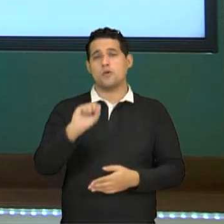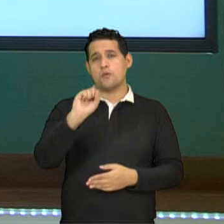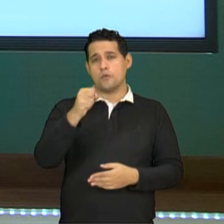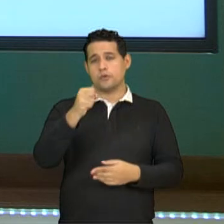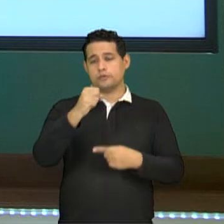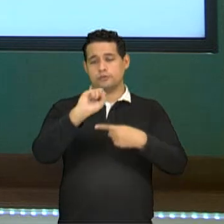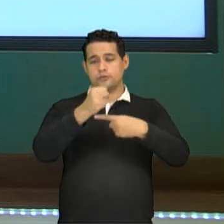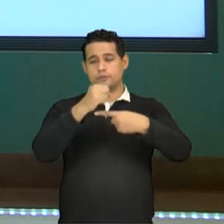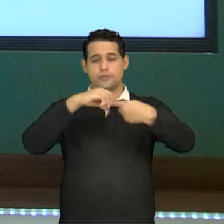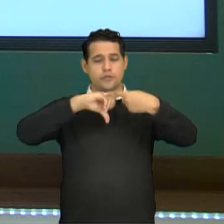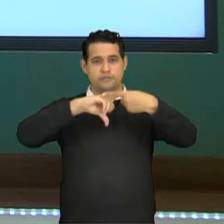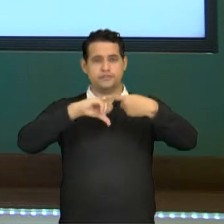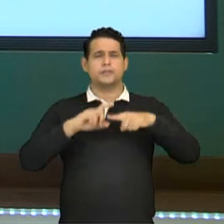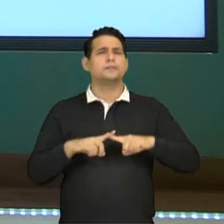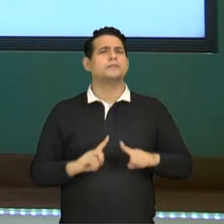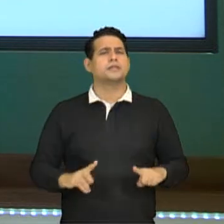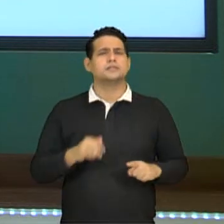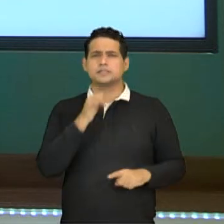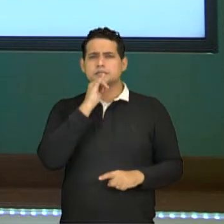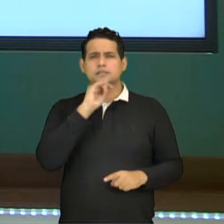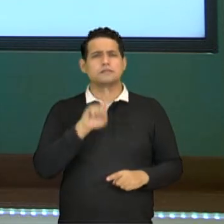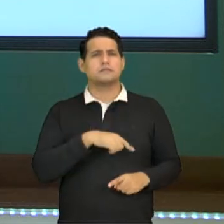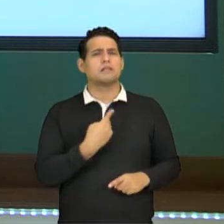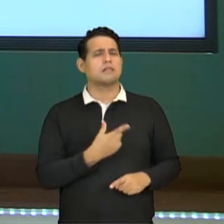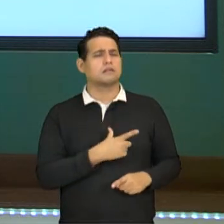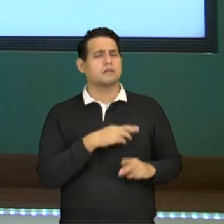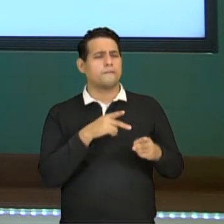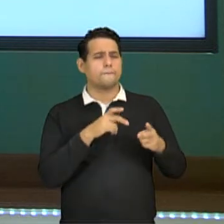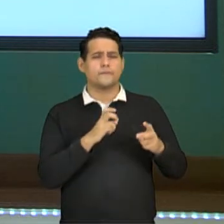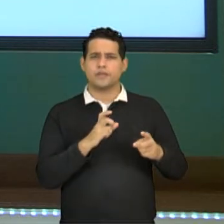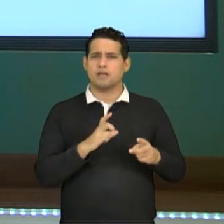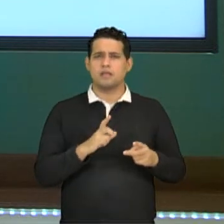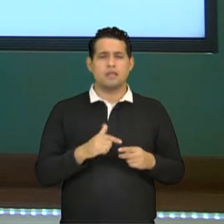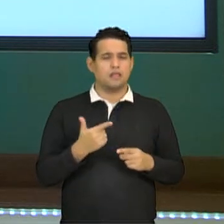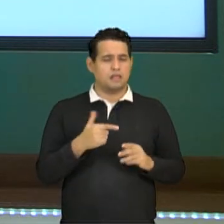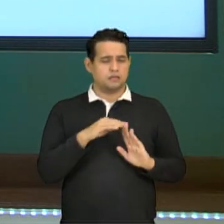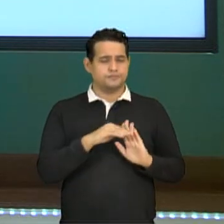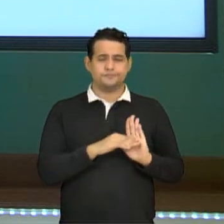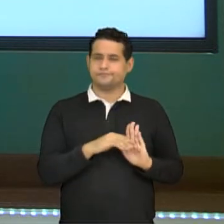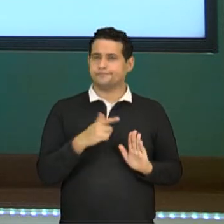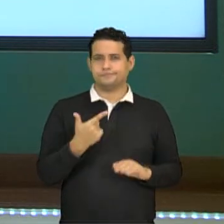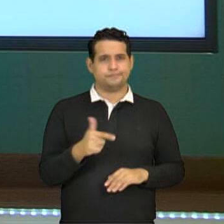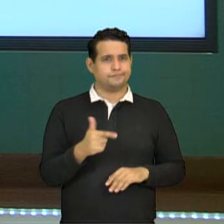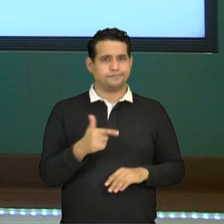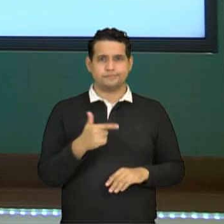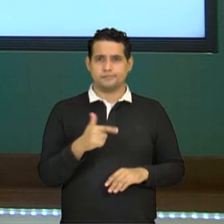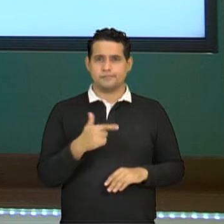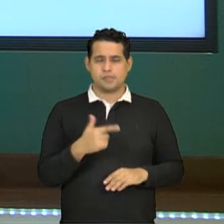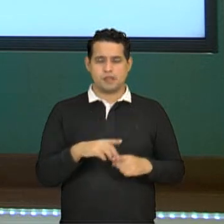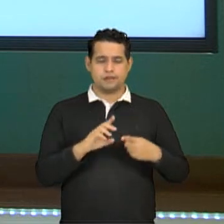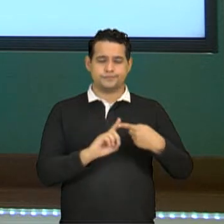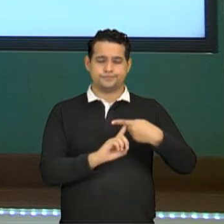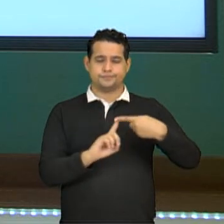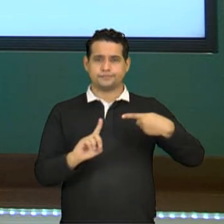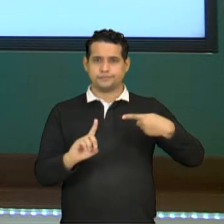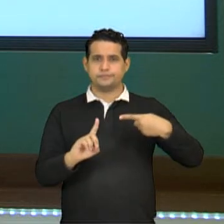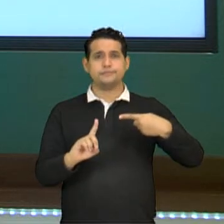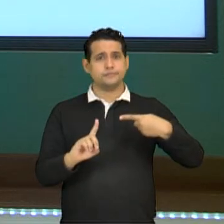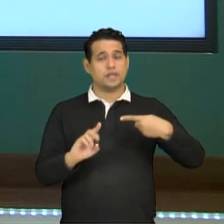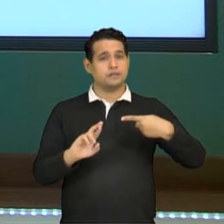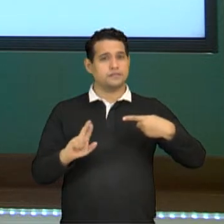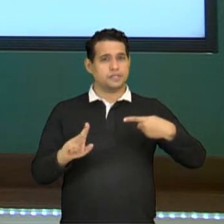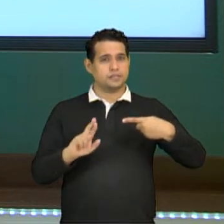9. Agora, quando a fração não tem o mesmo denominador, aí é um